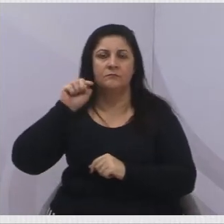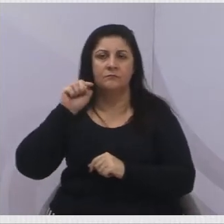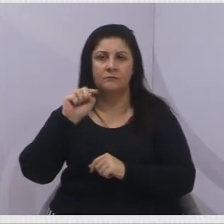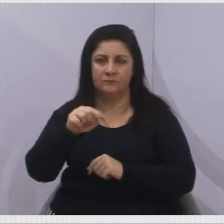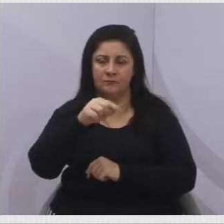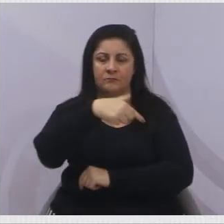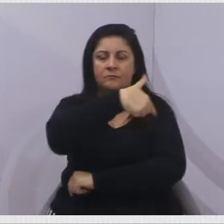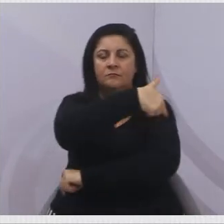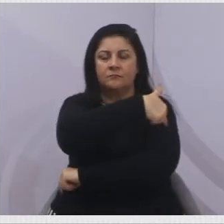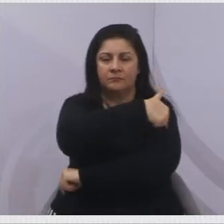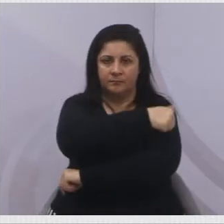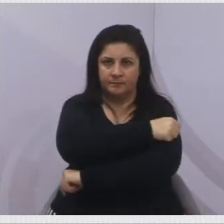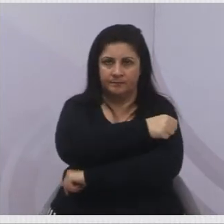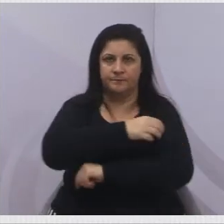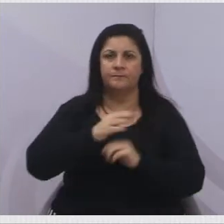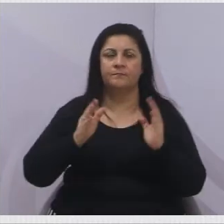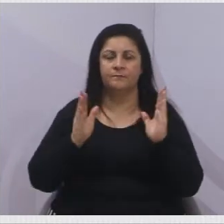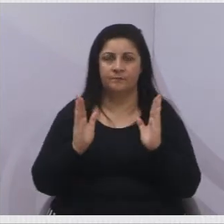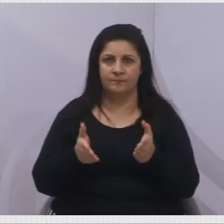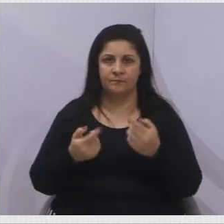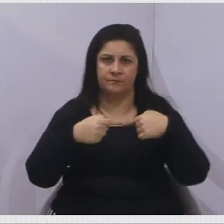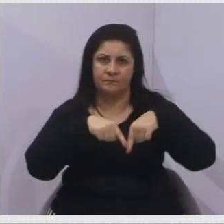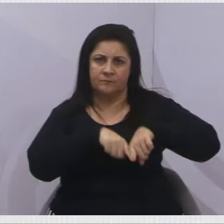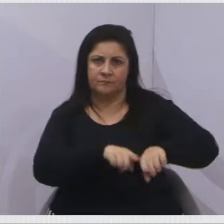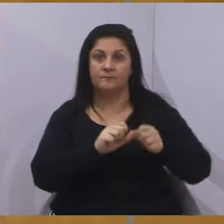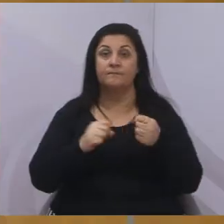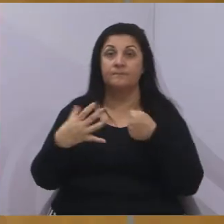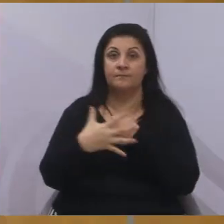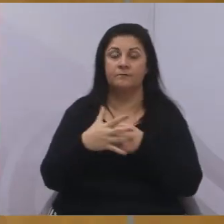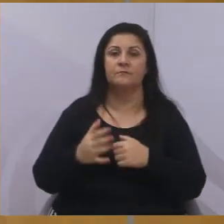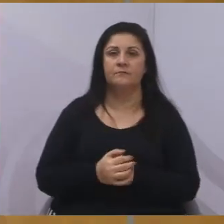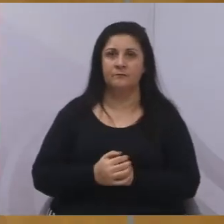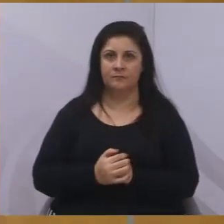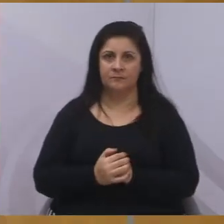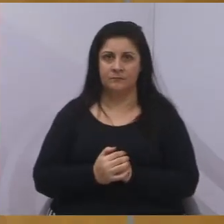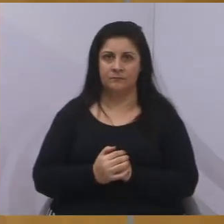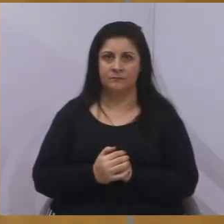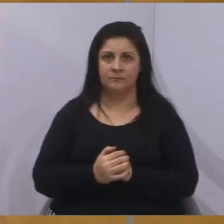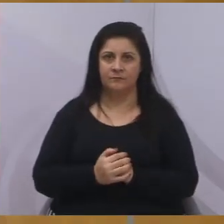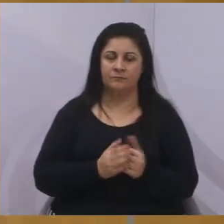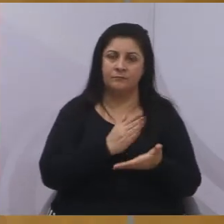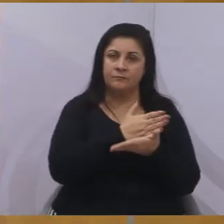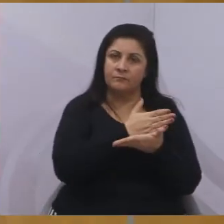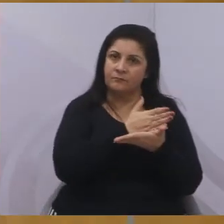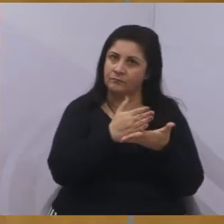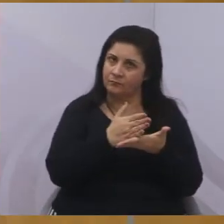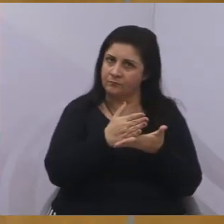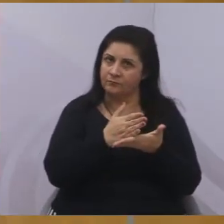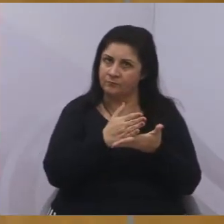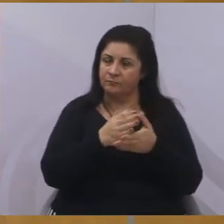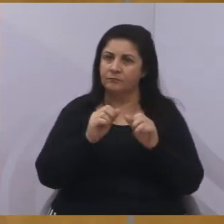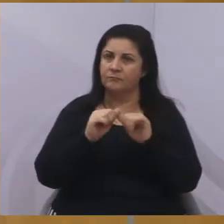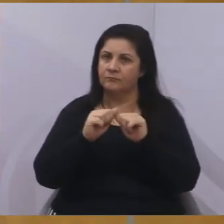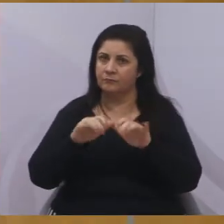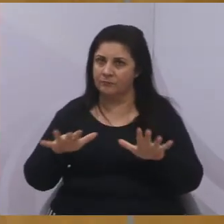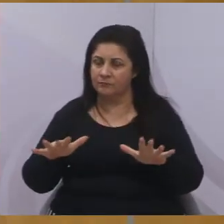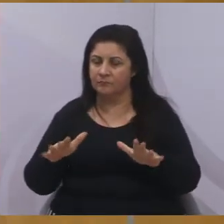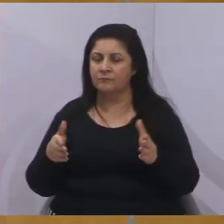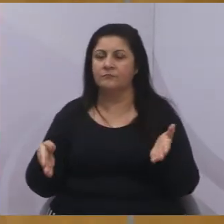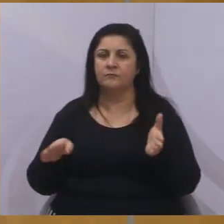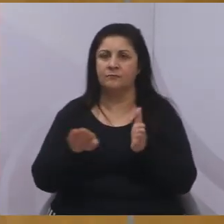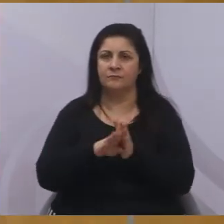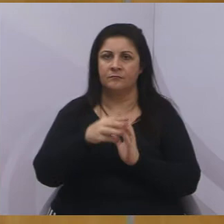257.452 vacinas contra a Covid foram aplicadas do início da campanha até o dia 31